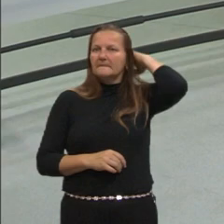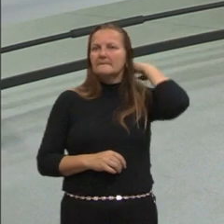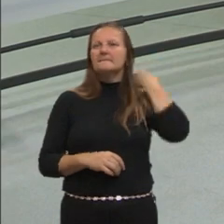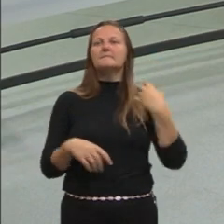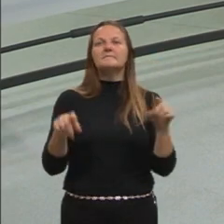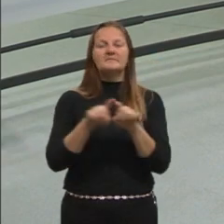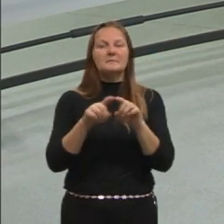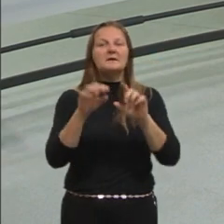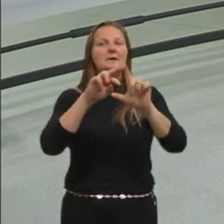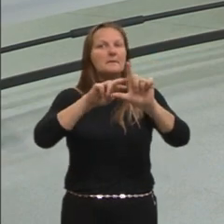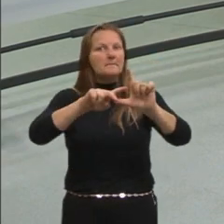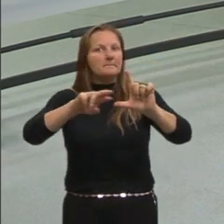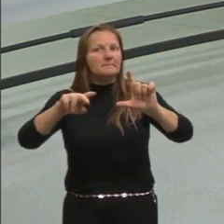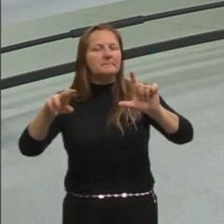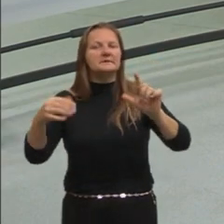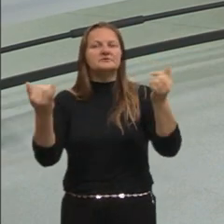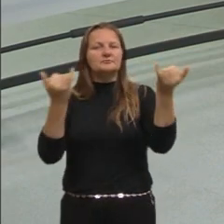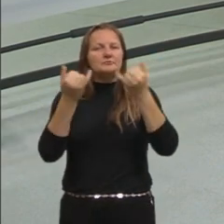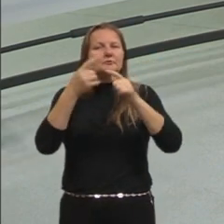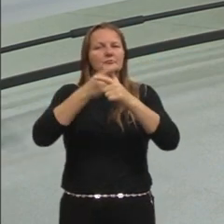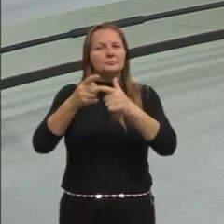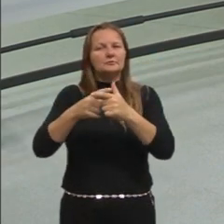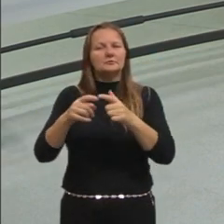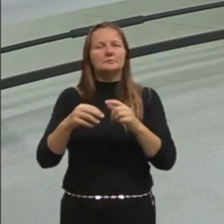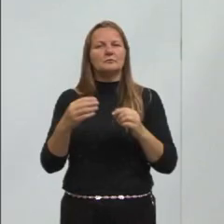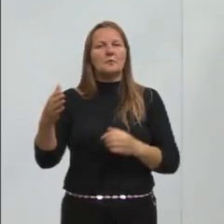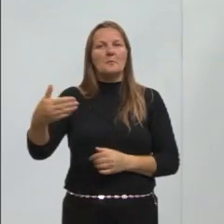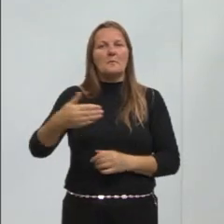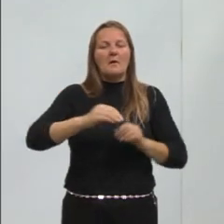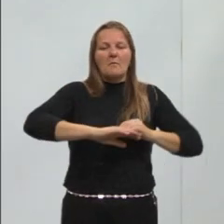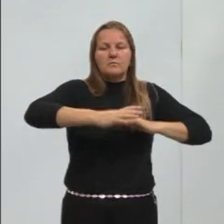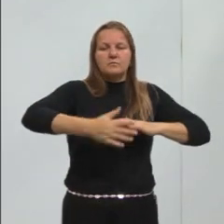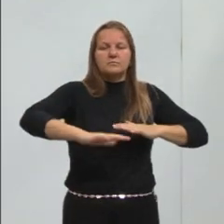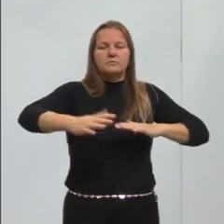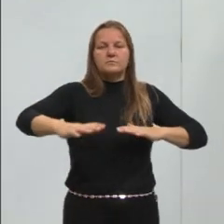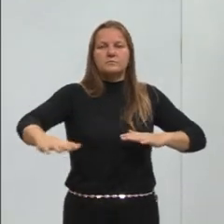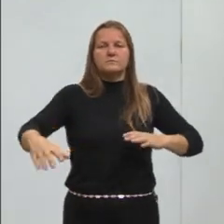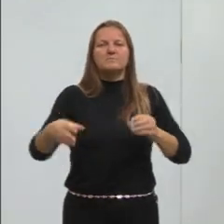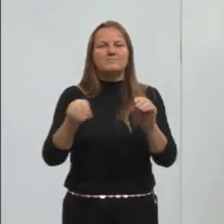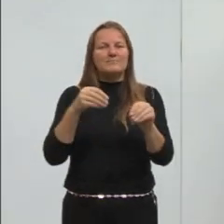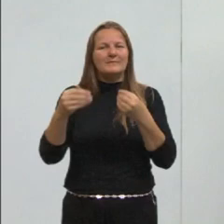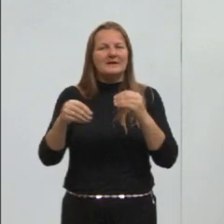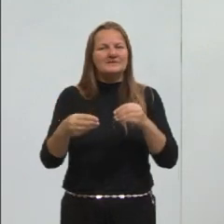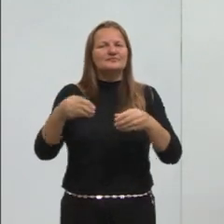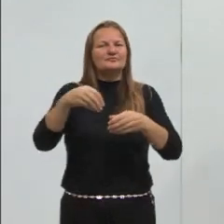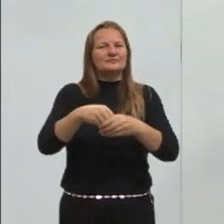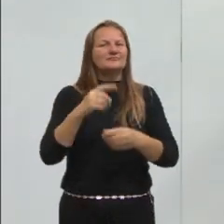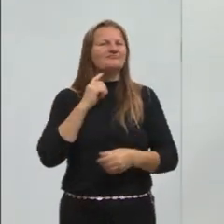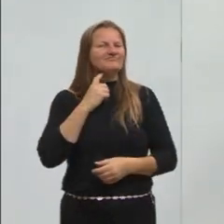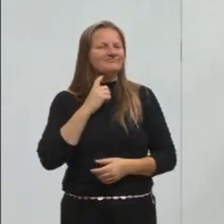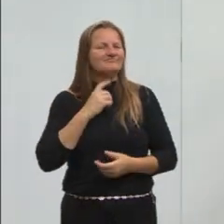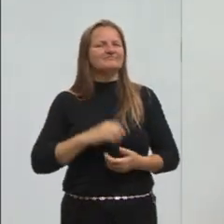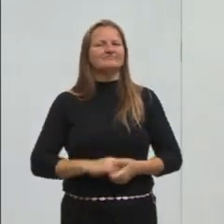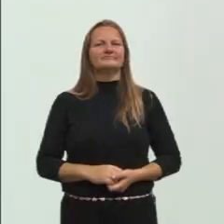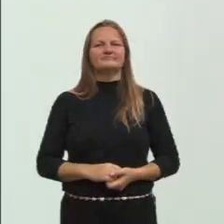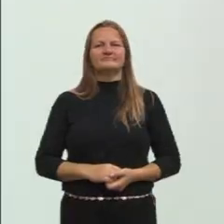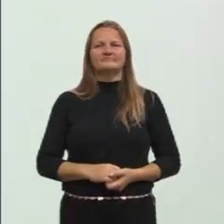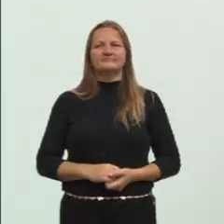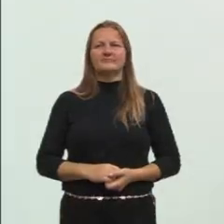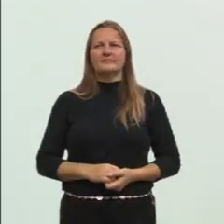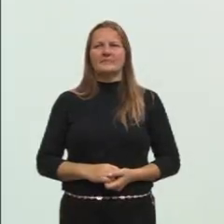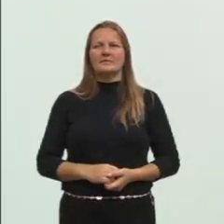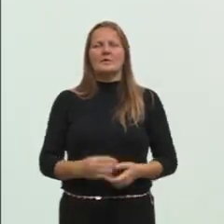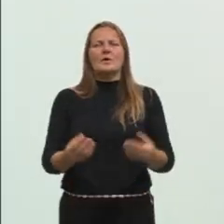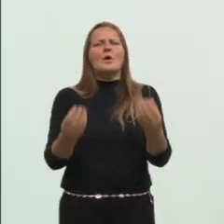mídia né da problemática dos plásticos nos mares sim Então como os